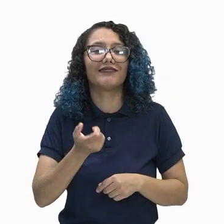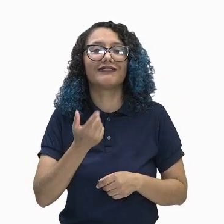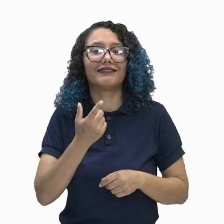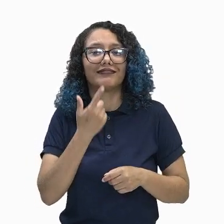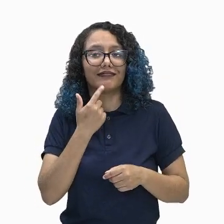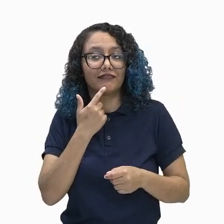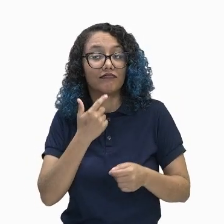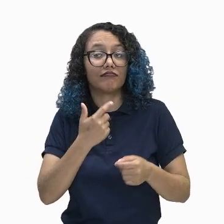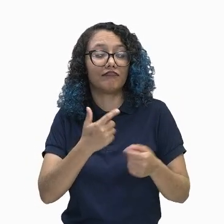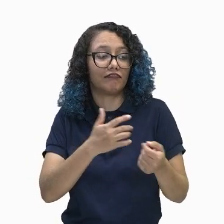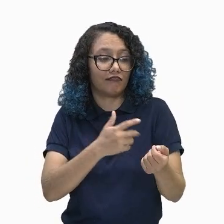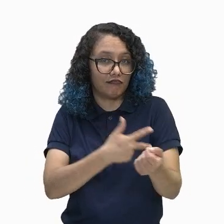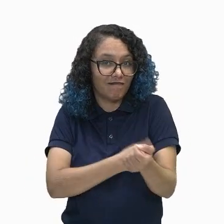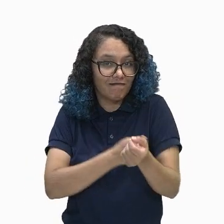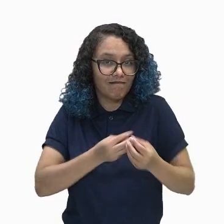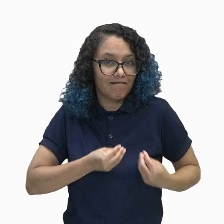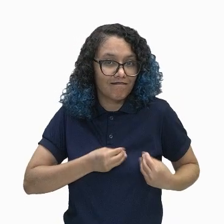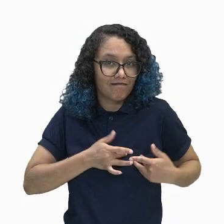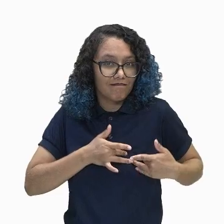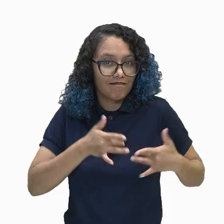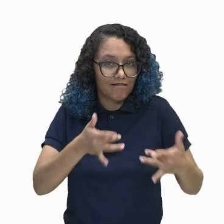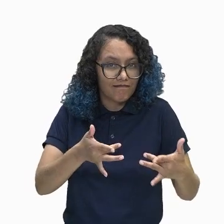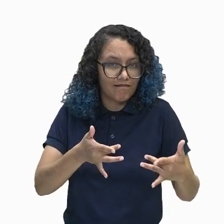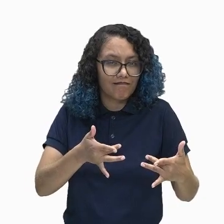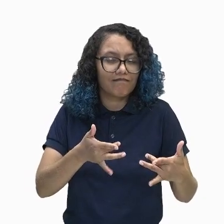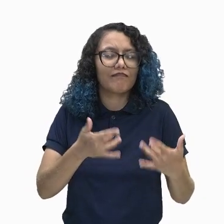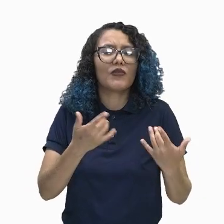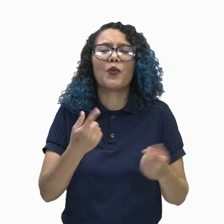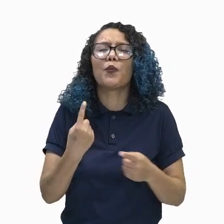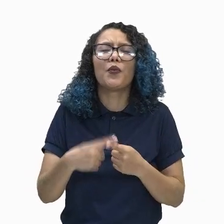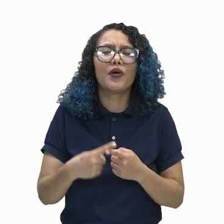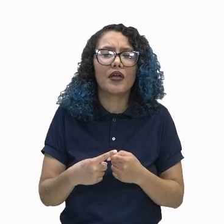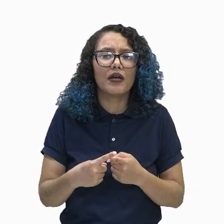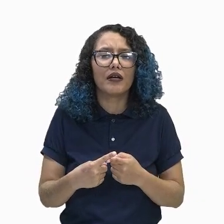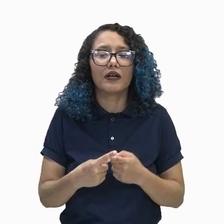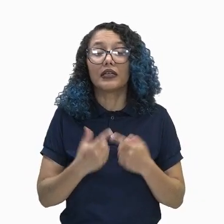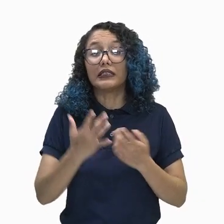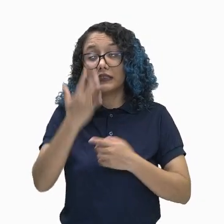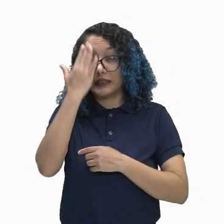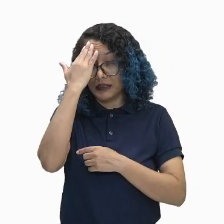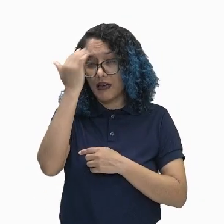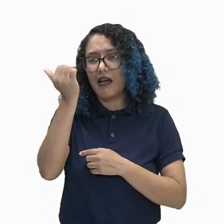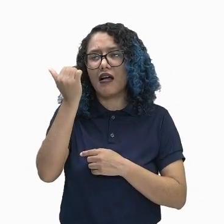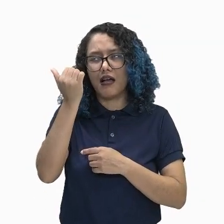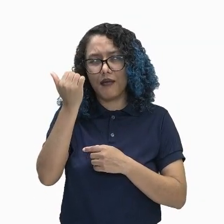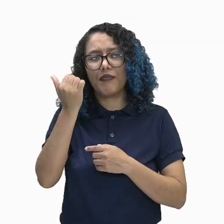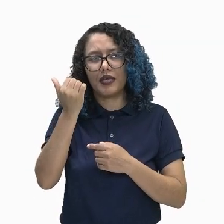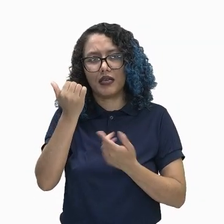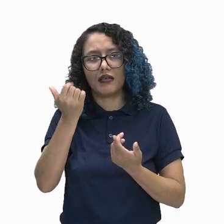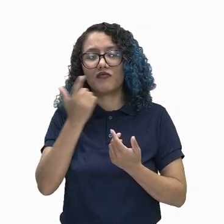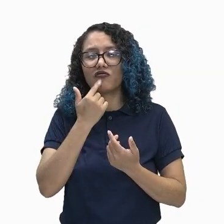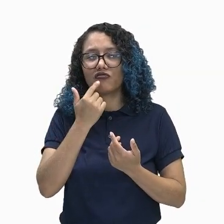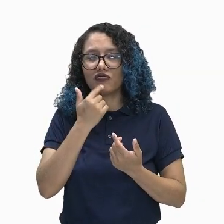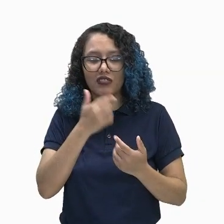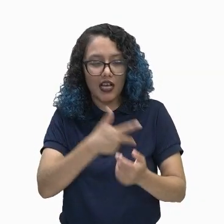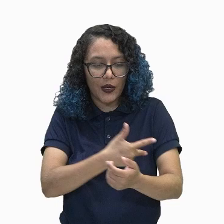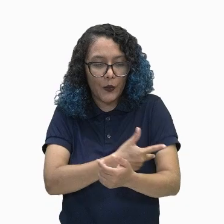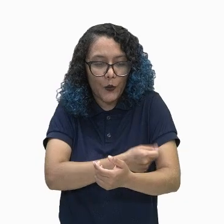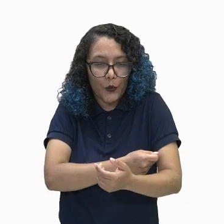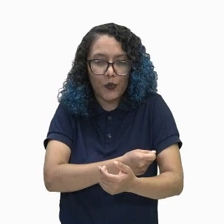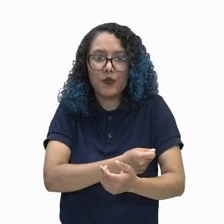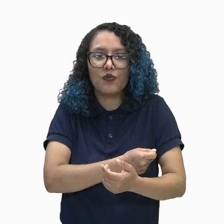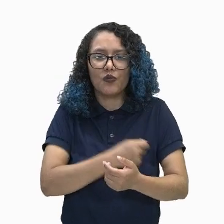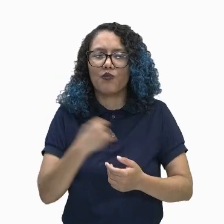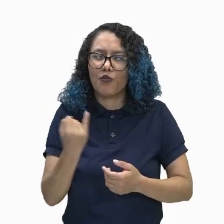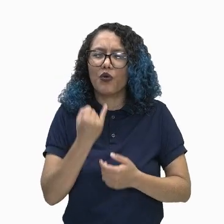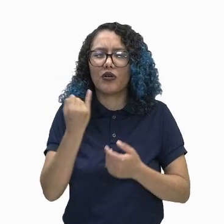sangue, ok? Porque é necessário, sabemos que a doação de sangue é um ato em que pode aí